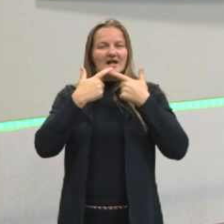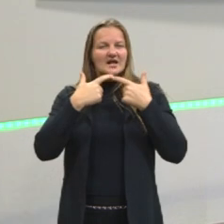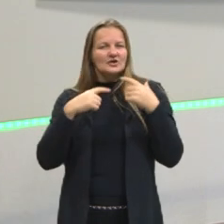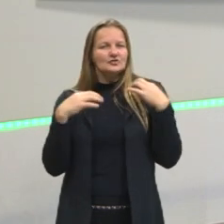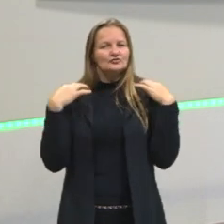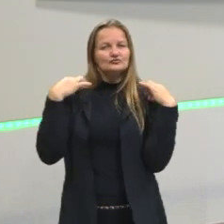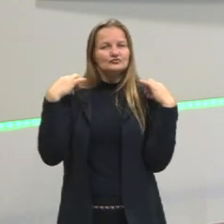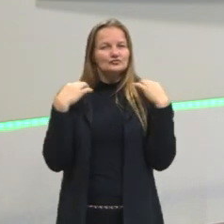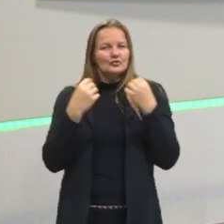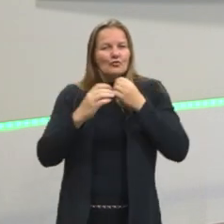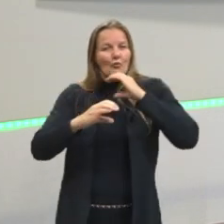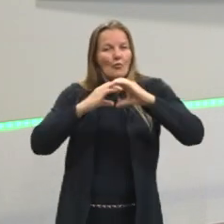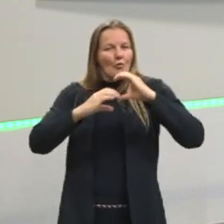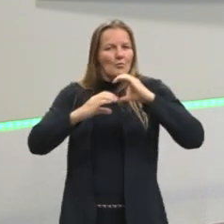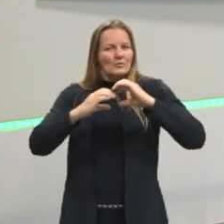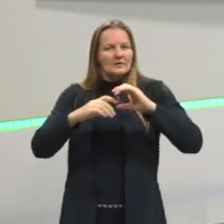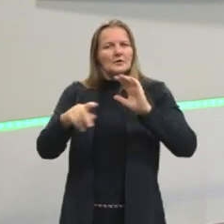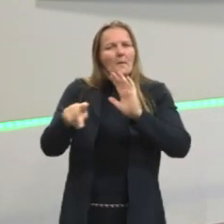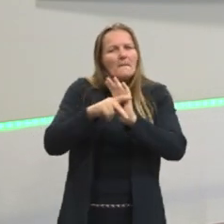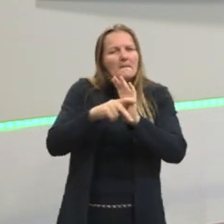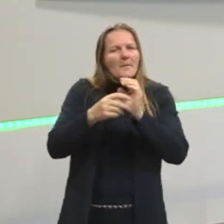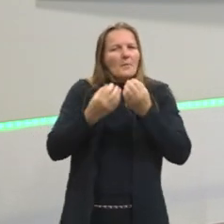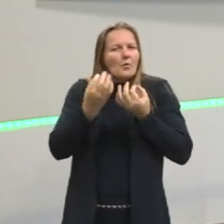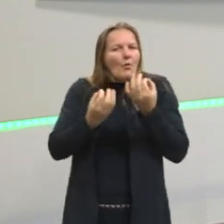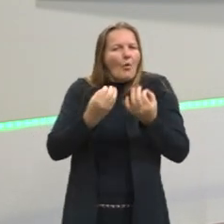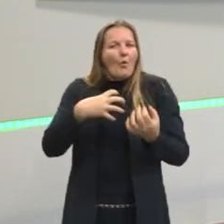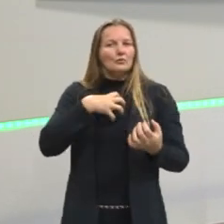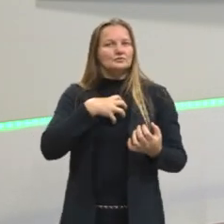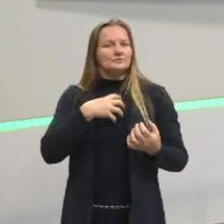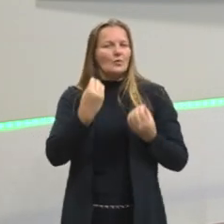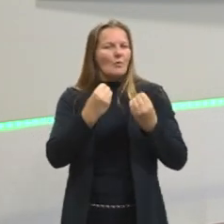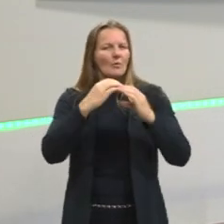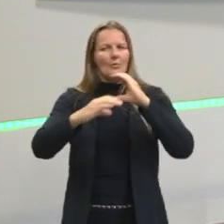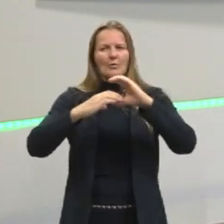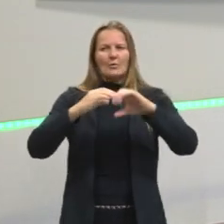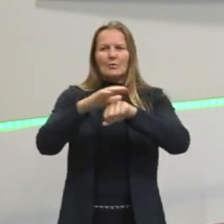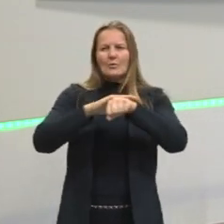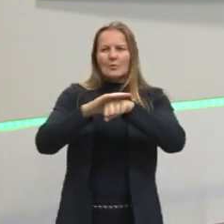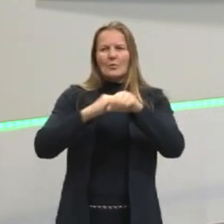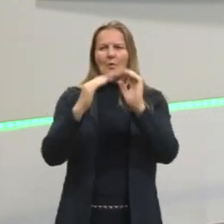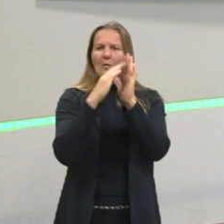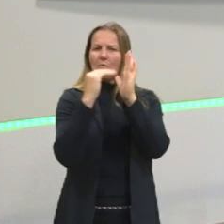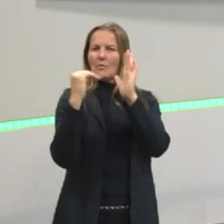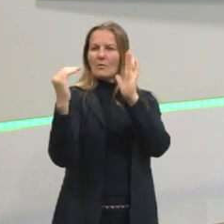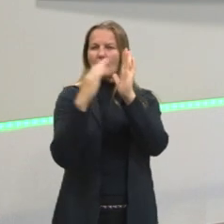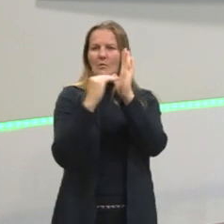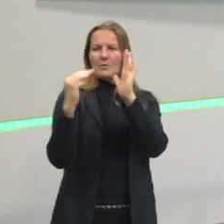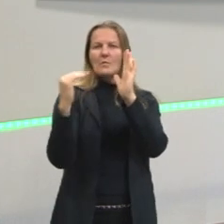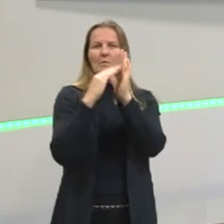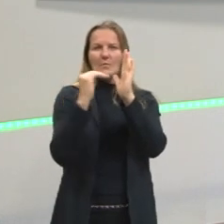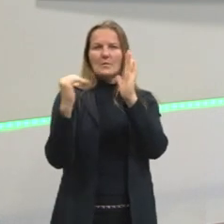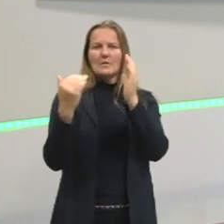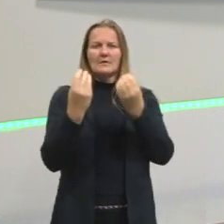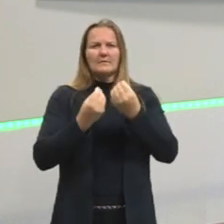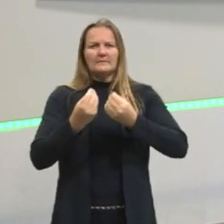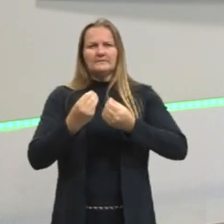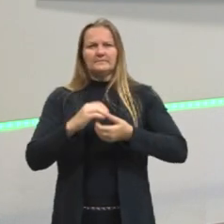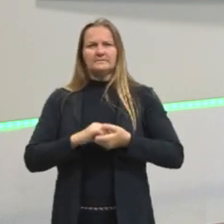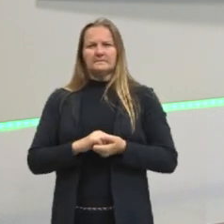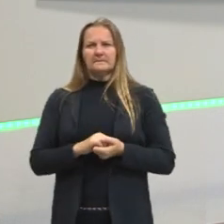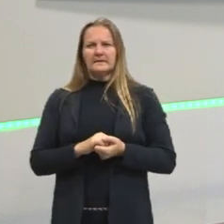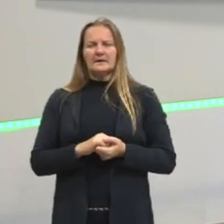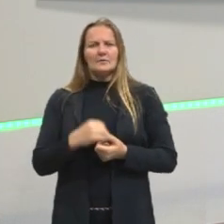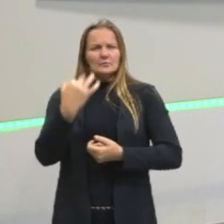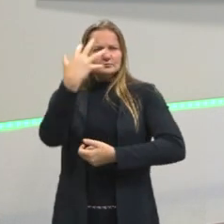estilo é uma maneira de nos comunicarmos são maneiras de nós entre aspas e